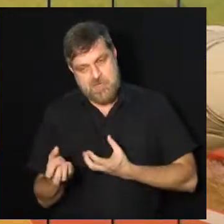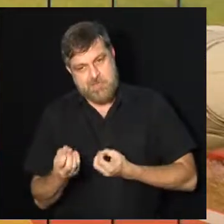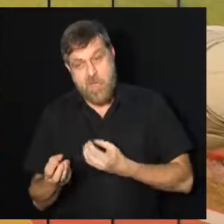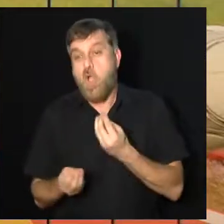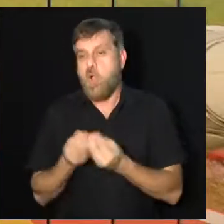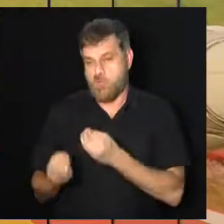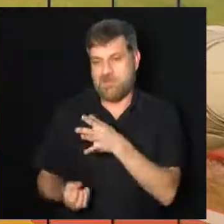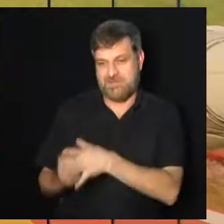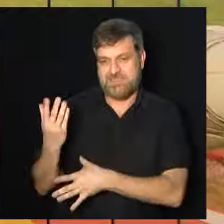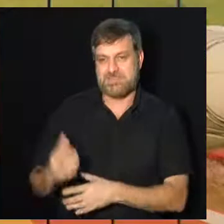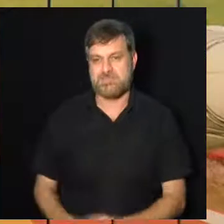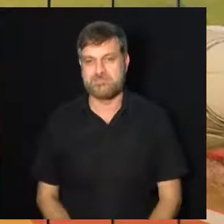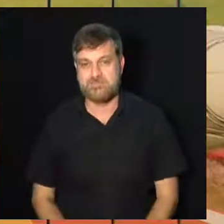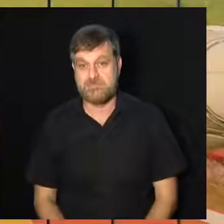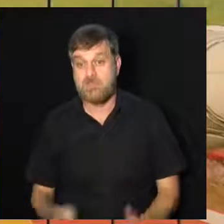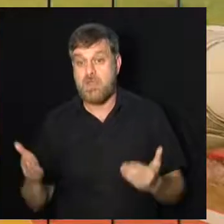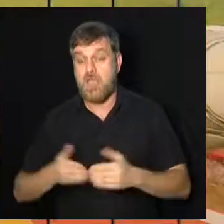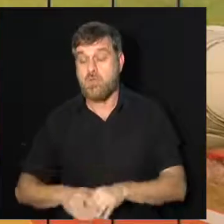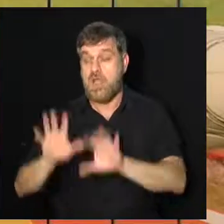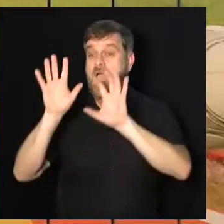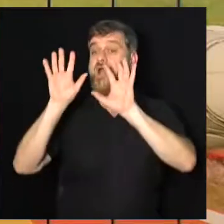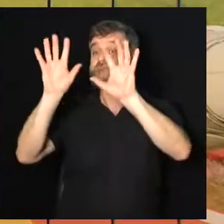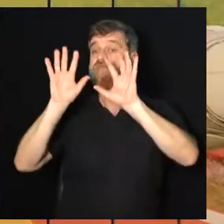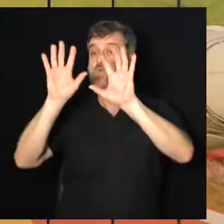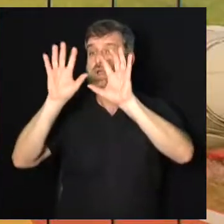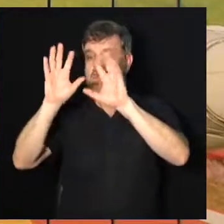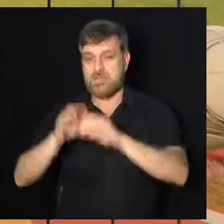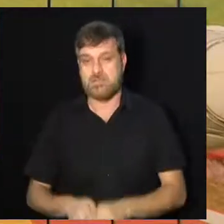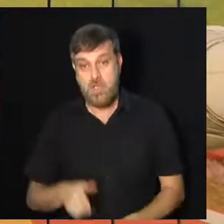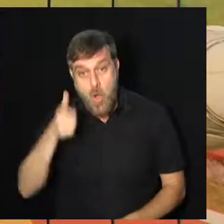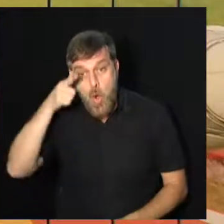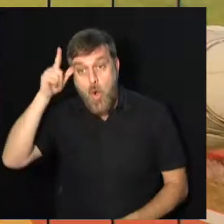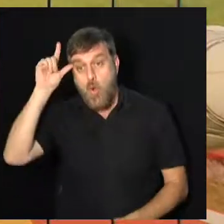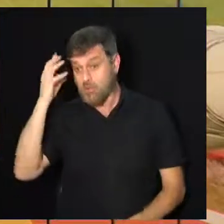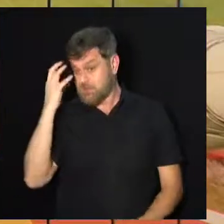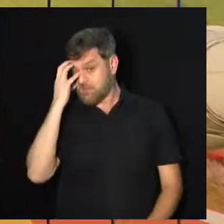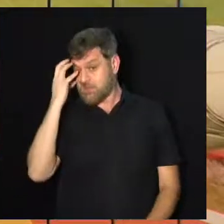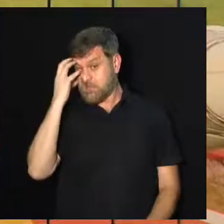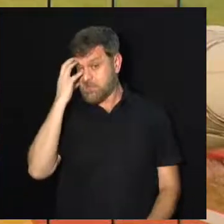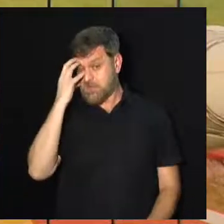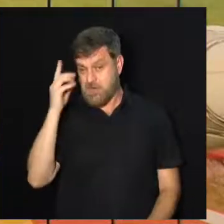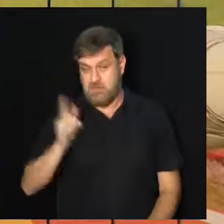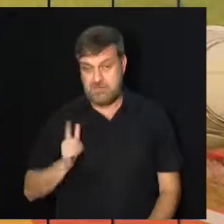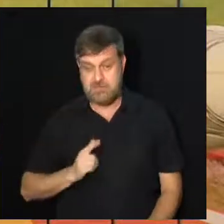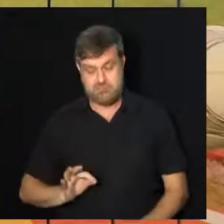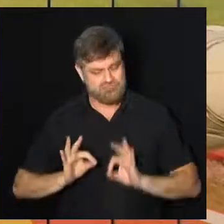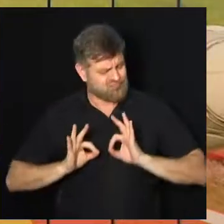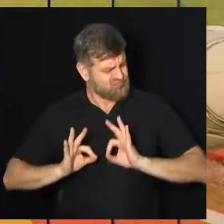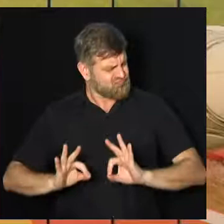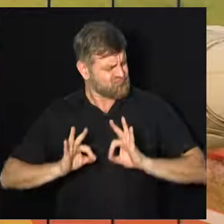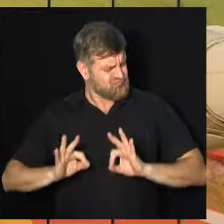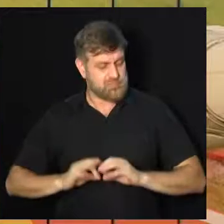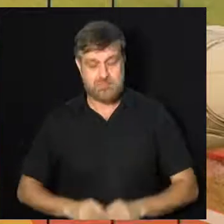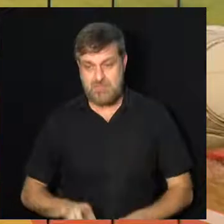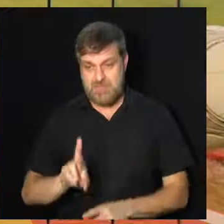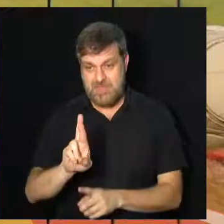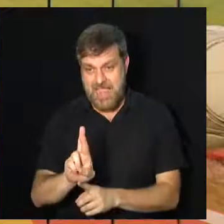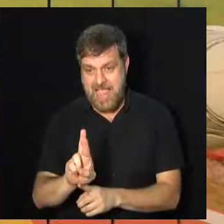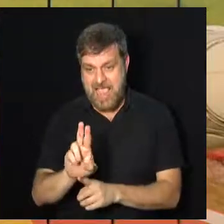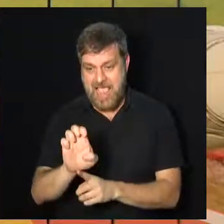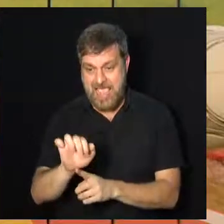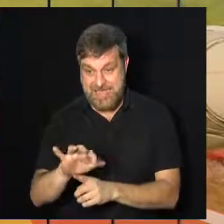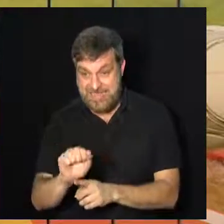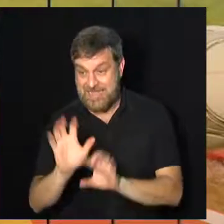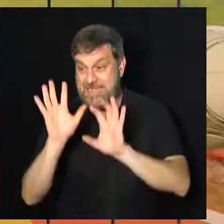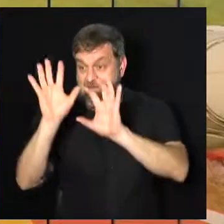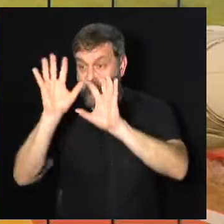essa história. Vamos falar de vôlei agora? Ontem no ginásio do Taquaral, um jogão. O Vôlei Renata precisava